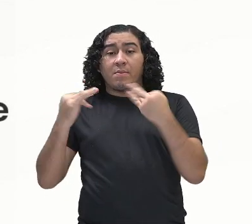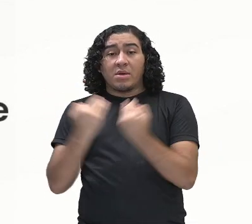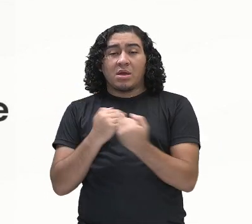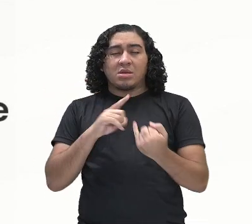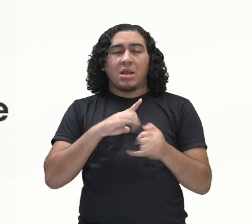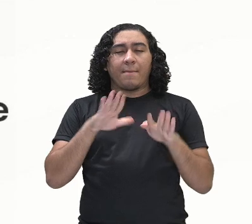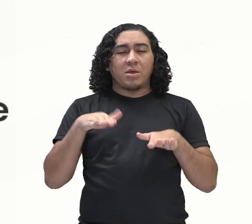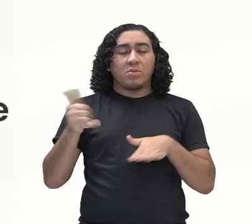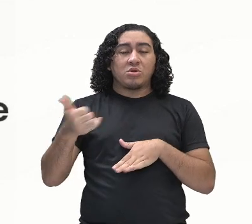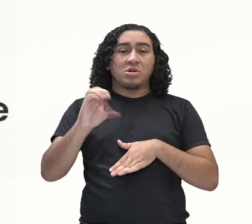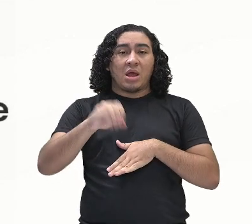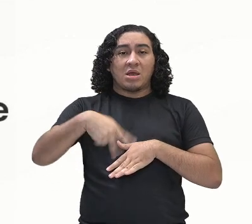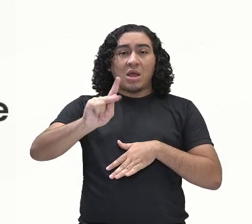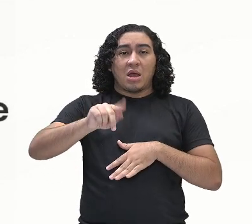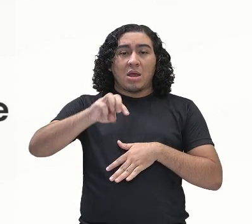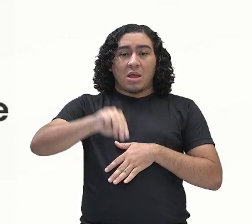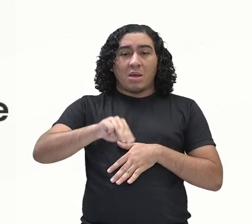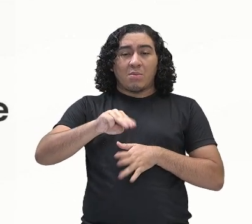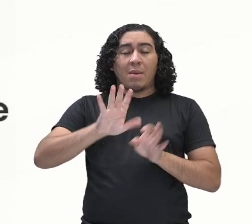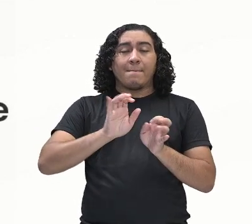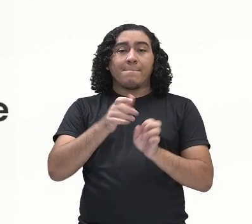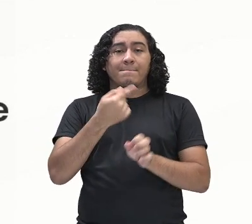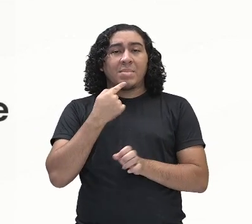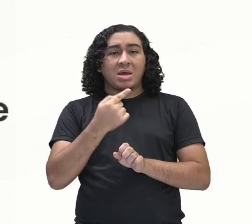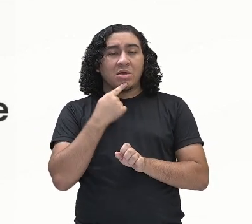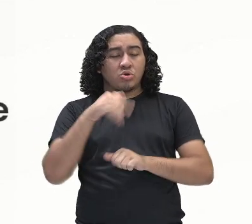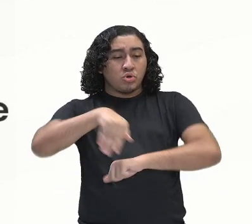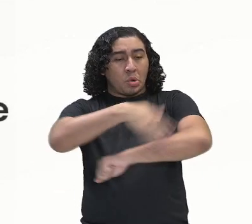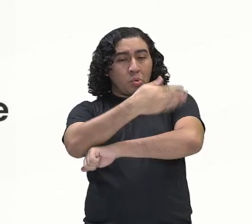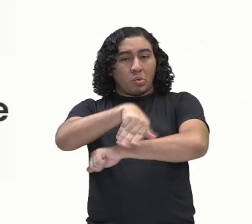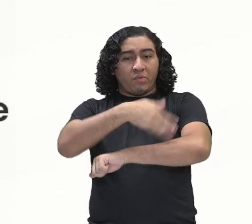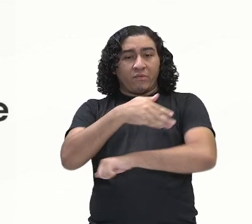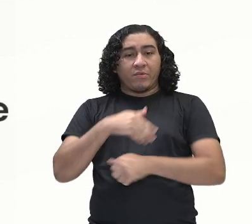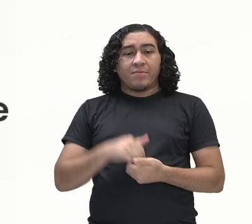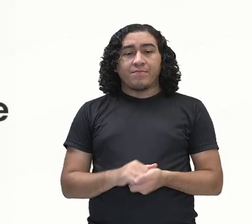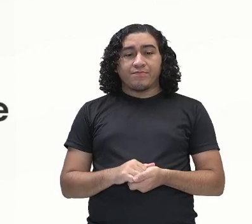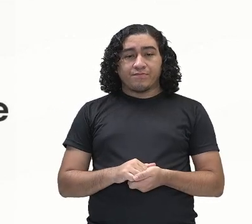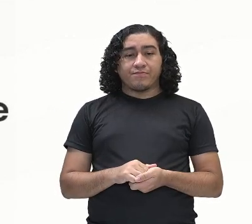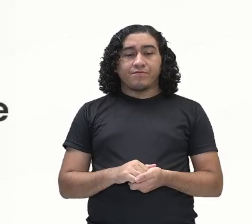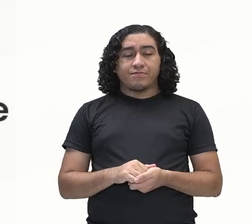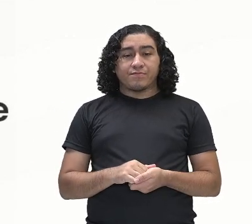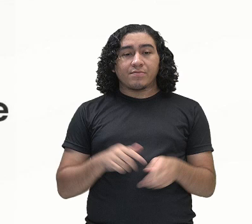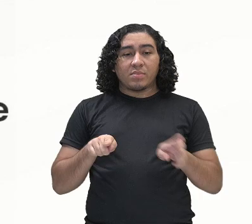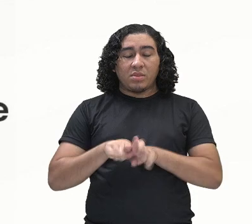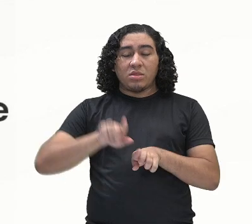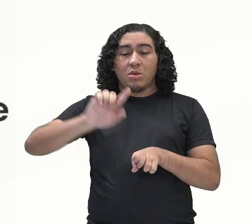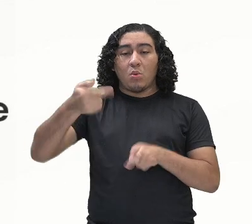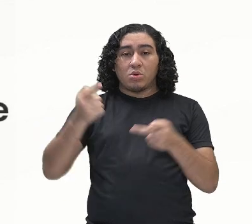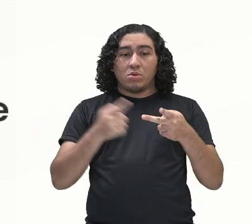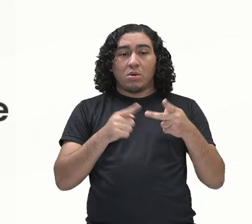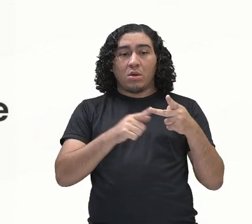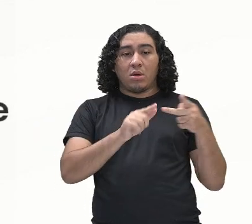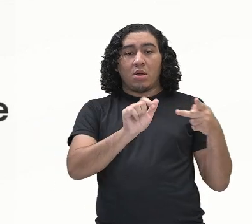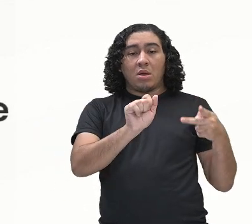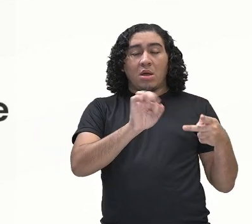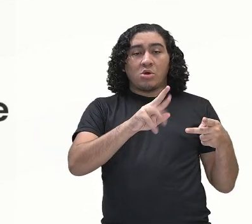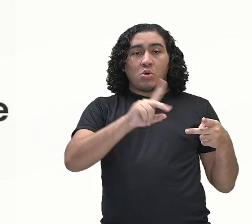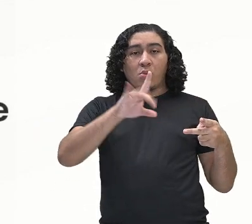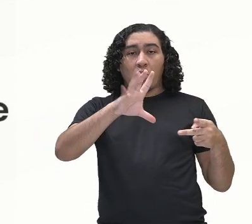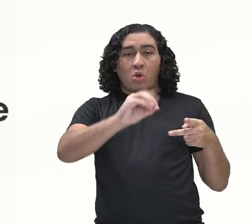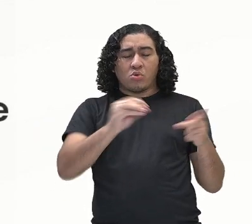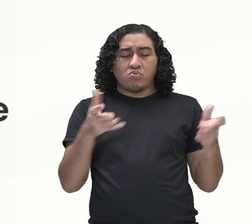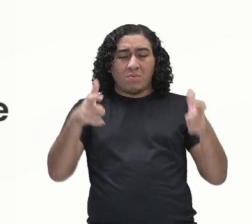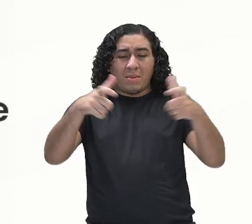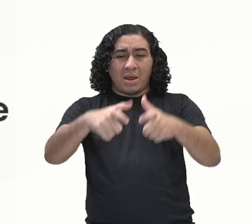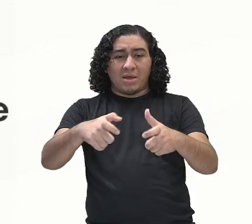10 quilômetros da rodovia, o agropolo como já um núcleo médio, né? E os ruropolos a